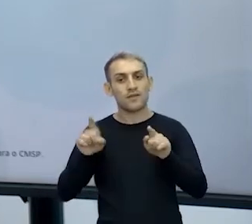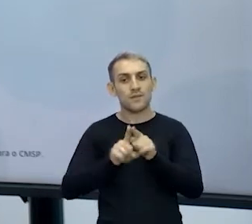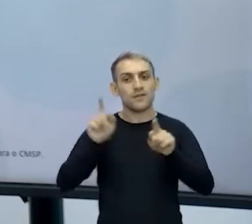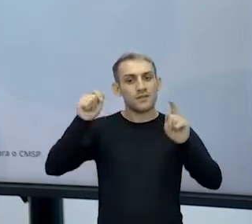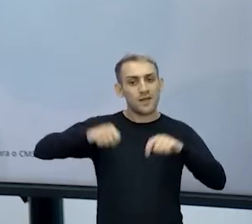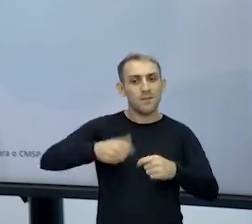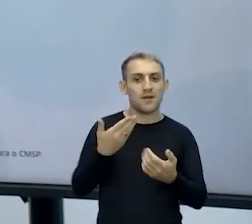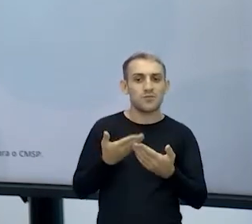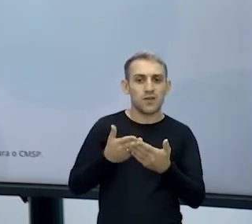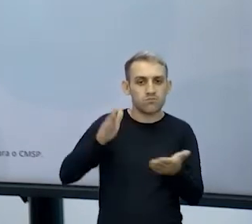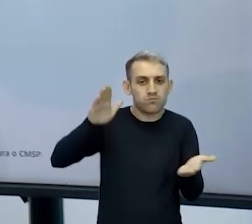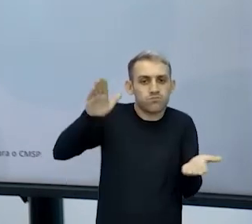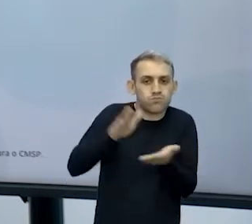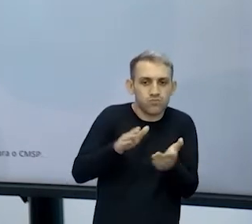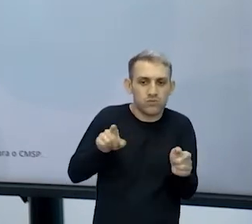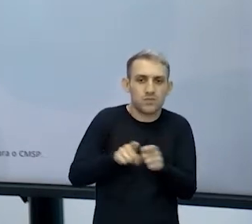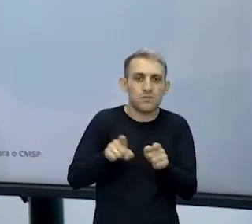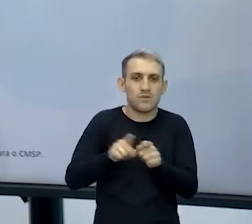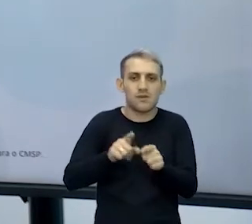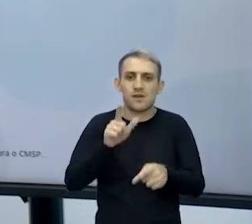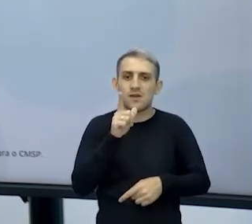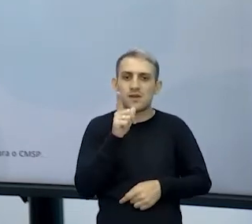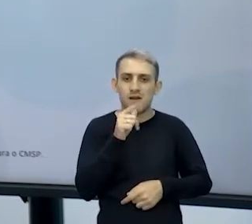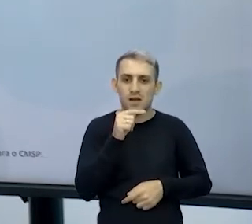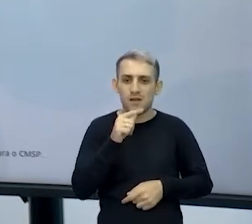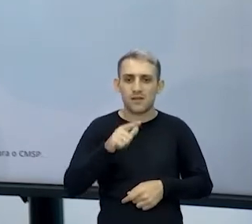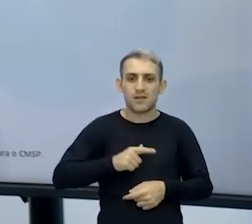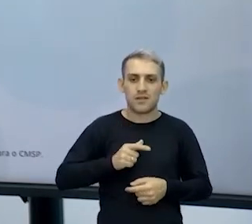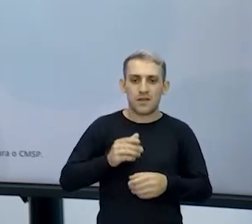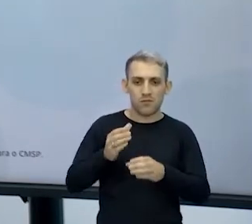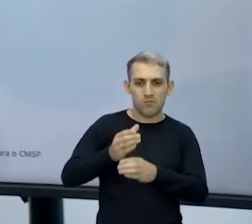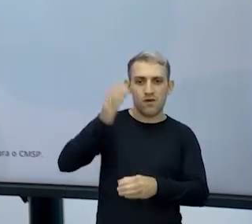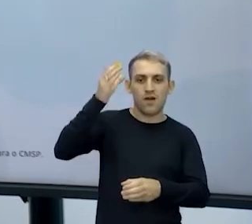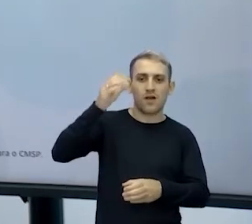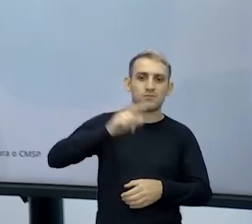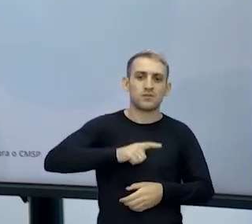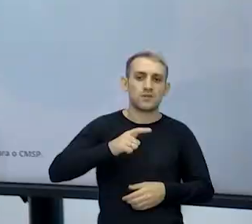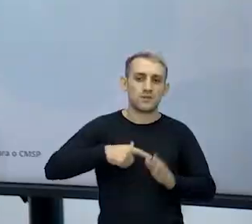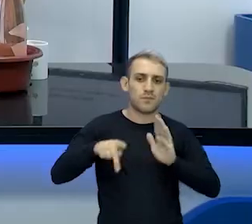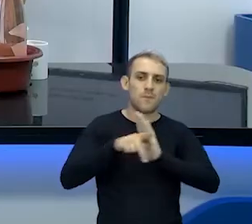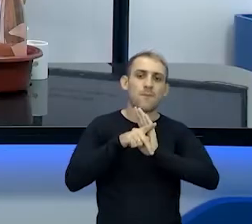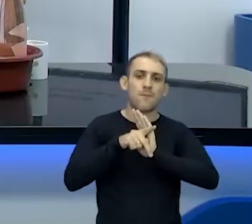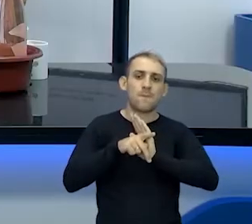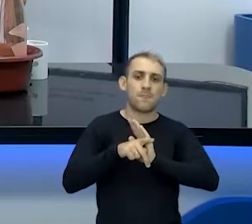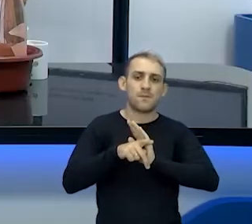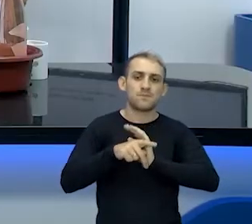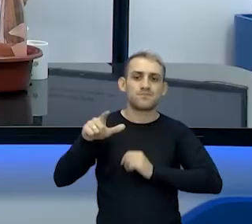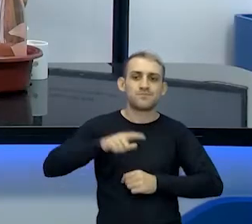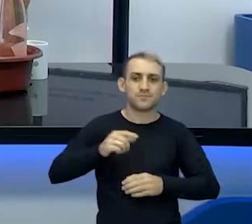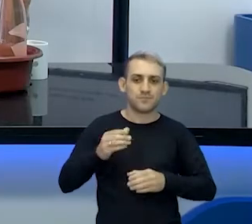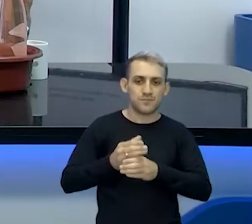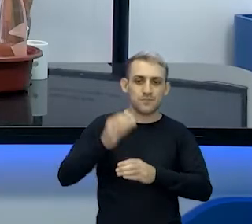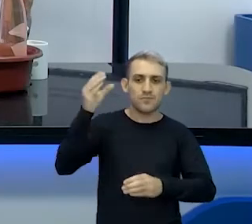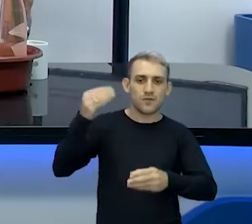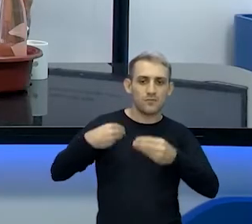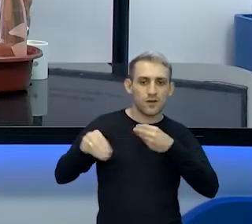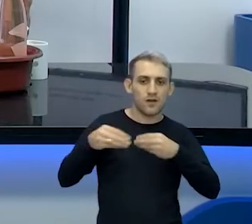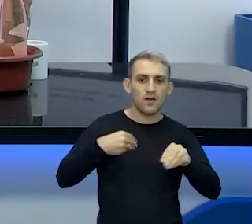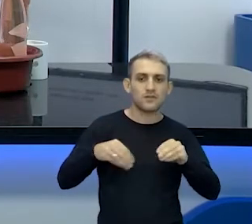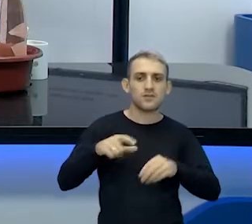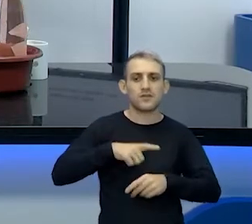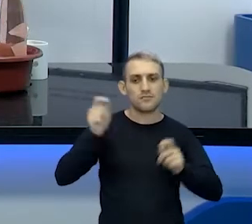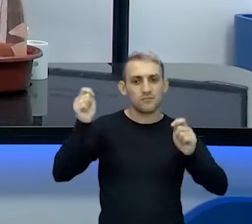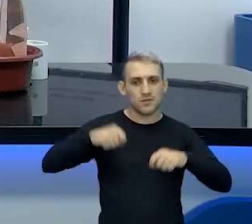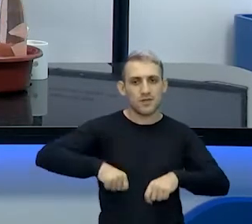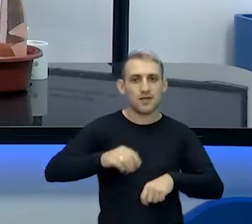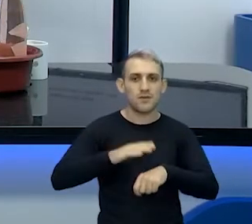pressão. Um experimento bem simples. Olha, água em uma garrafa, e uma garrafa de 2 litros. Uma garrafa plástica, né? Muito bem.